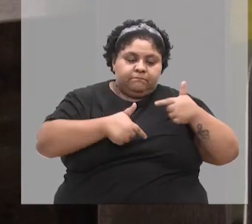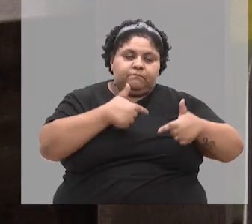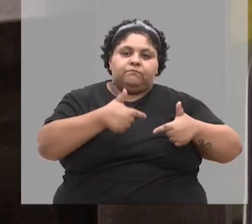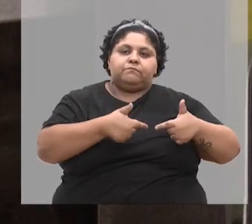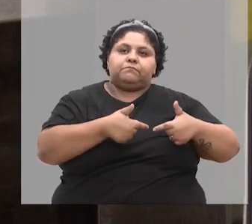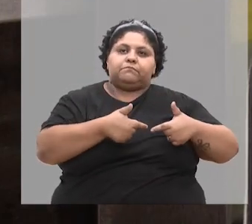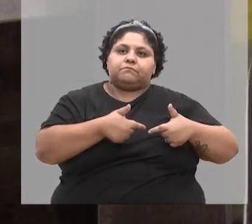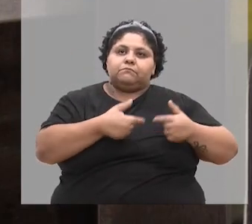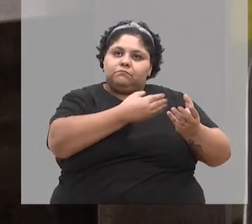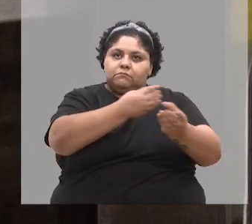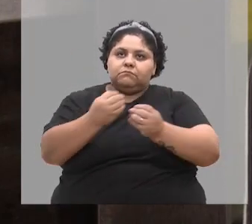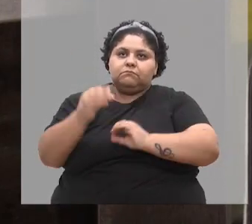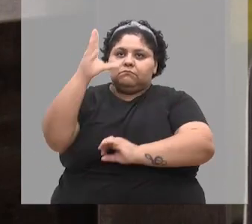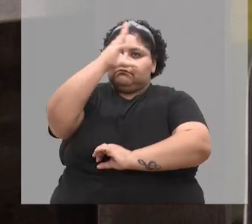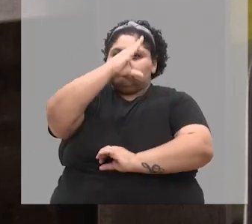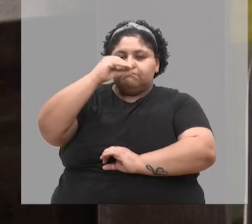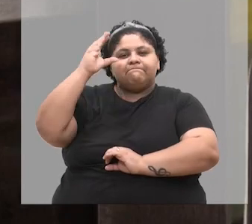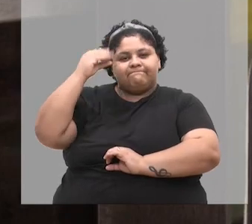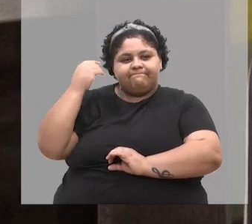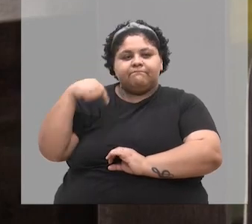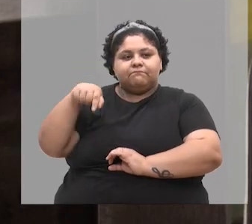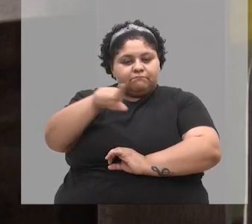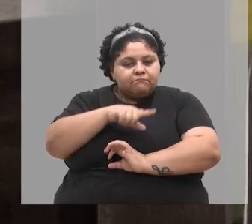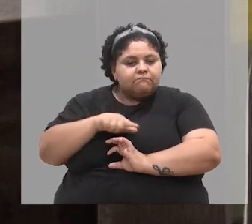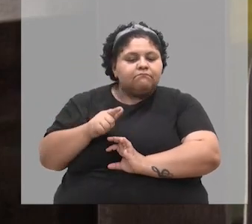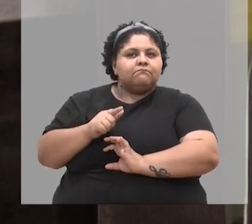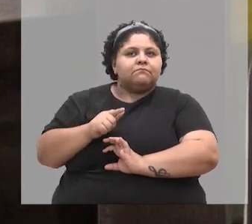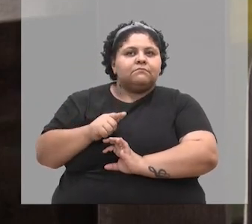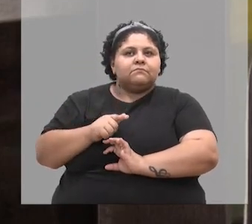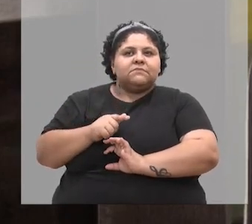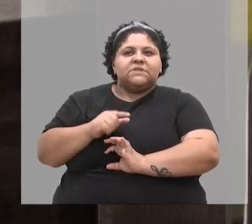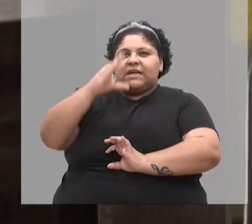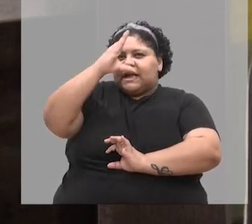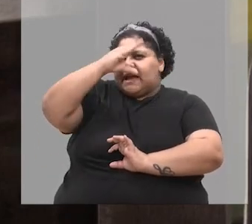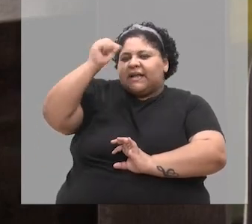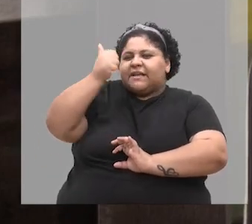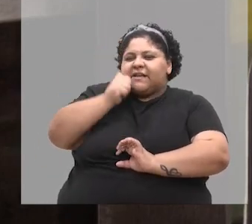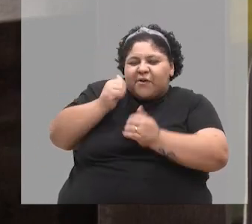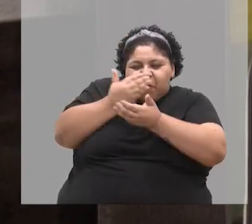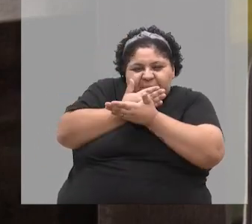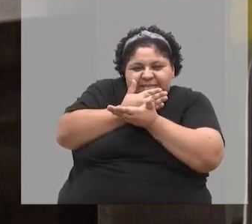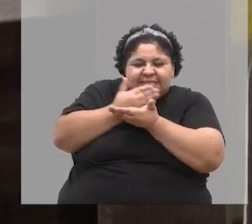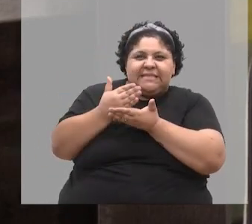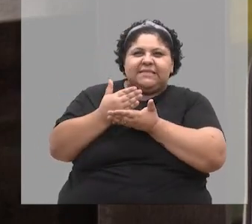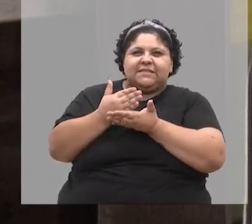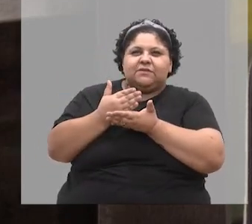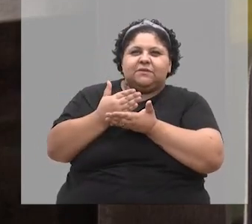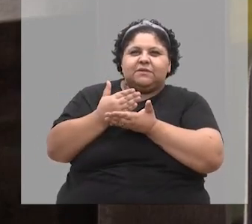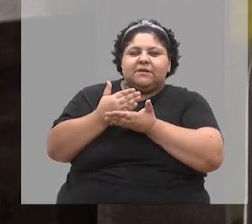precisa trabalhar muito, especialmente com a adolescência também, para que as meninas que estão